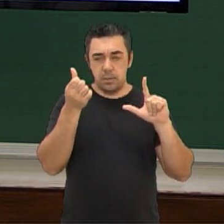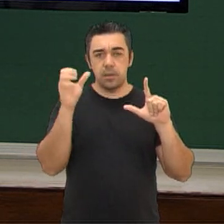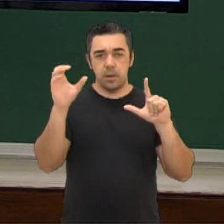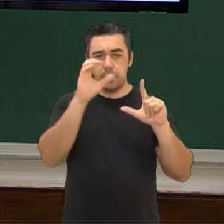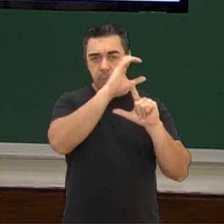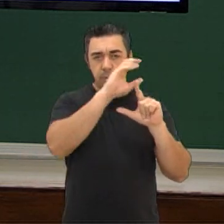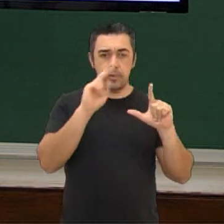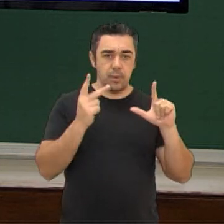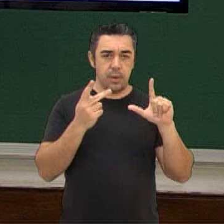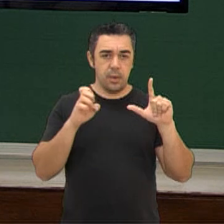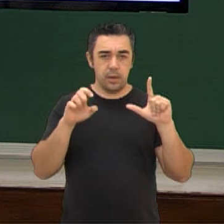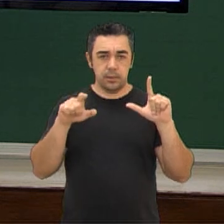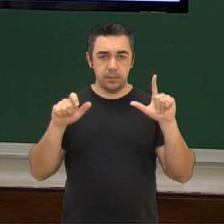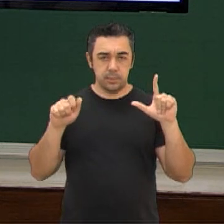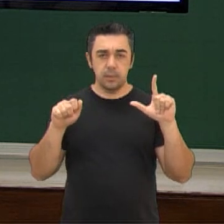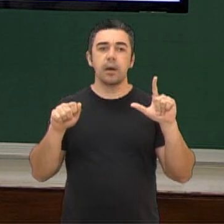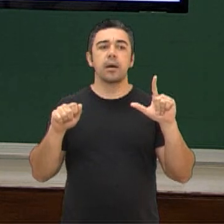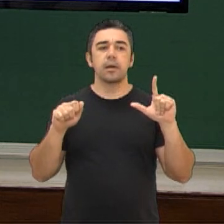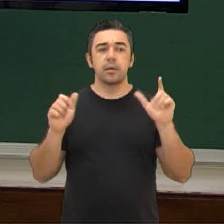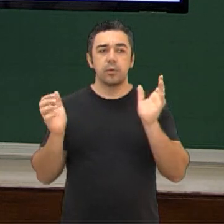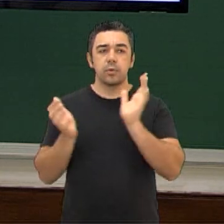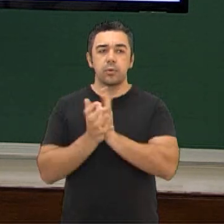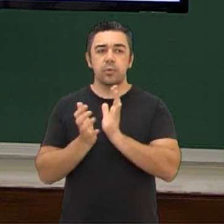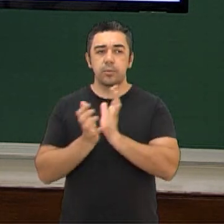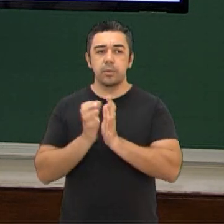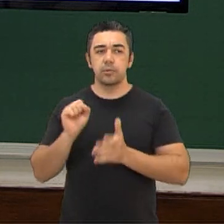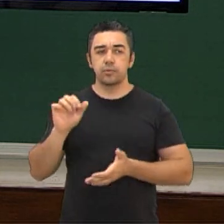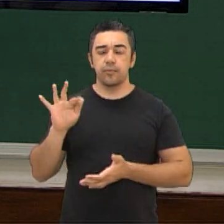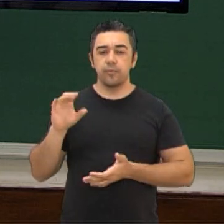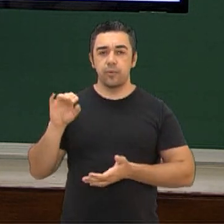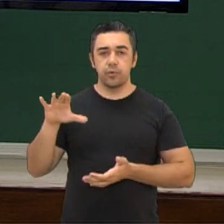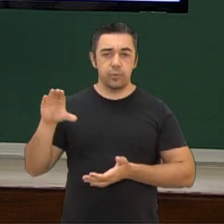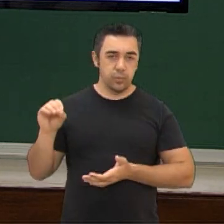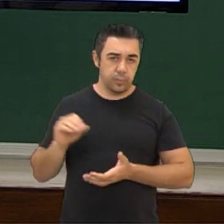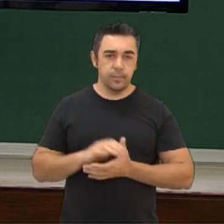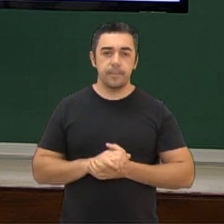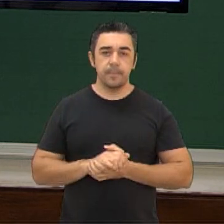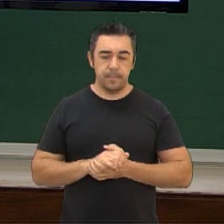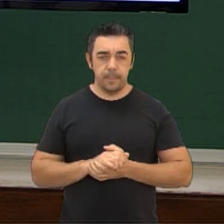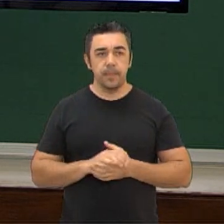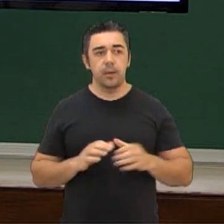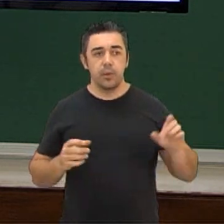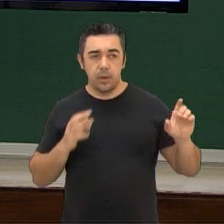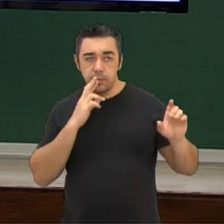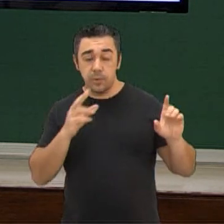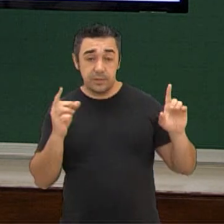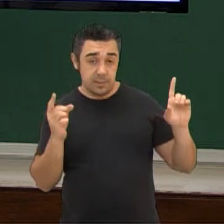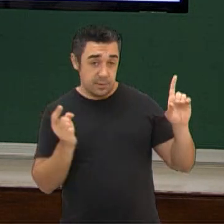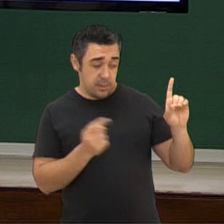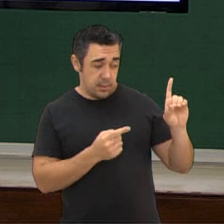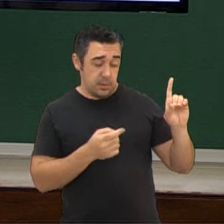certo? E o grupo funcional. Então, 4 metil.